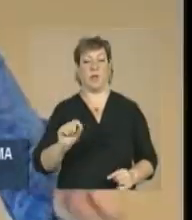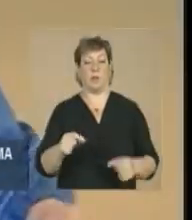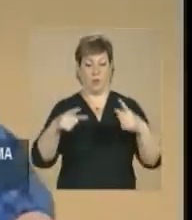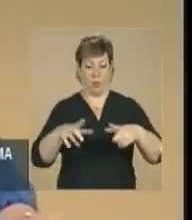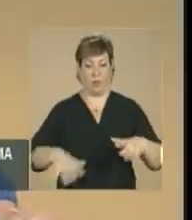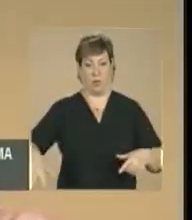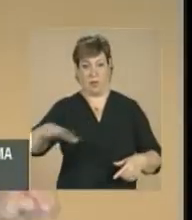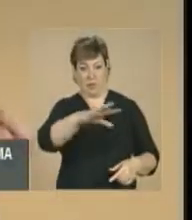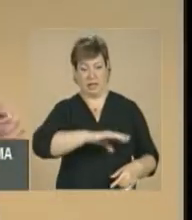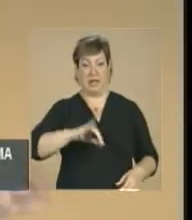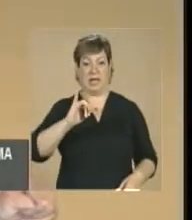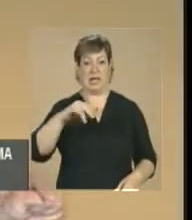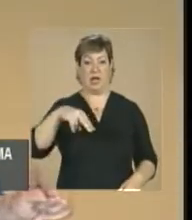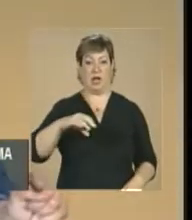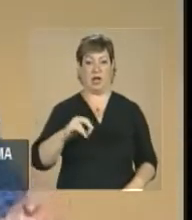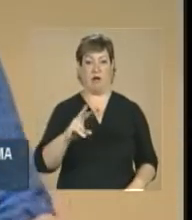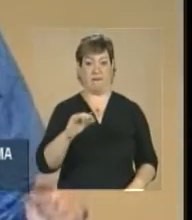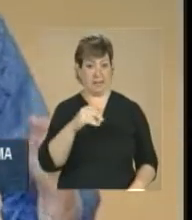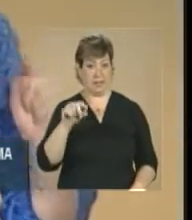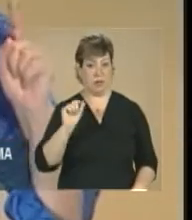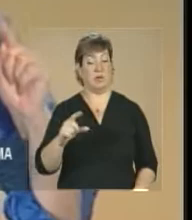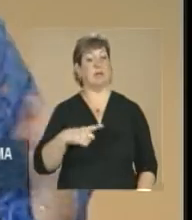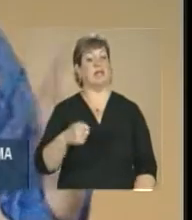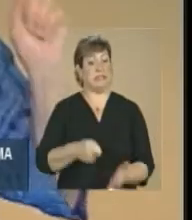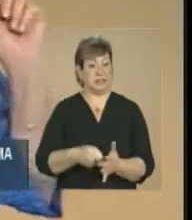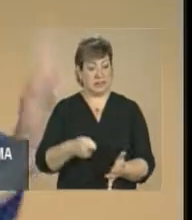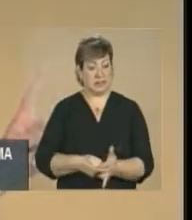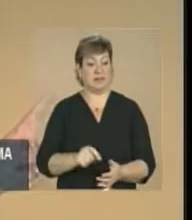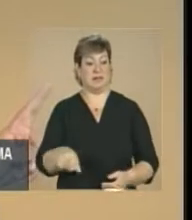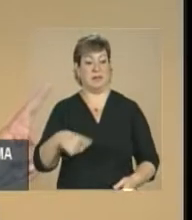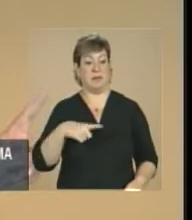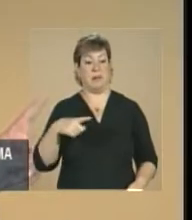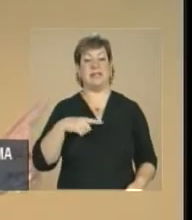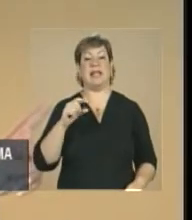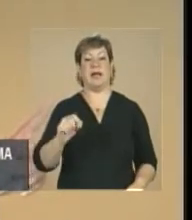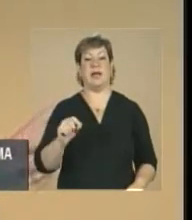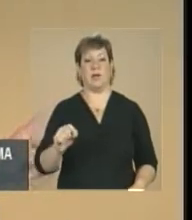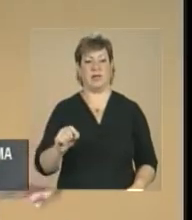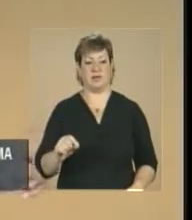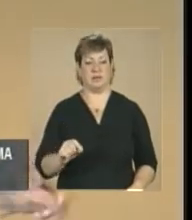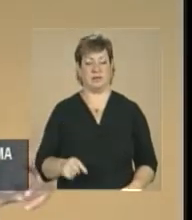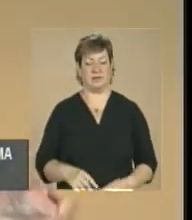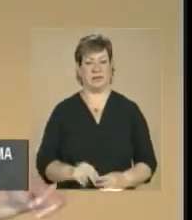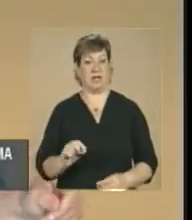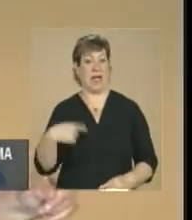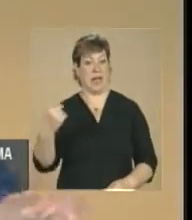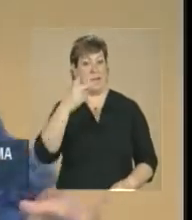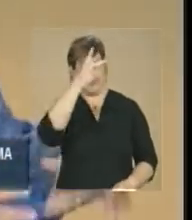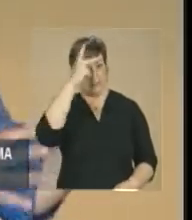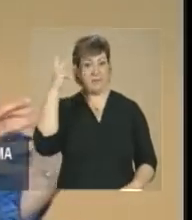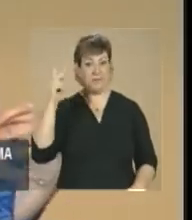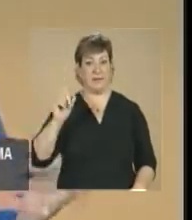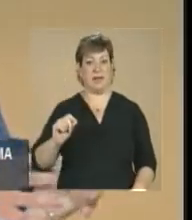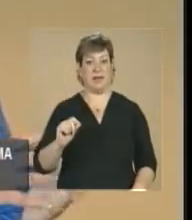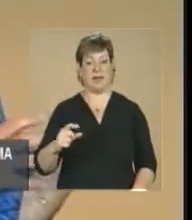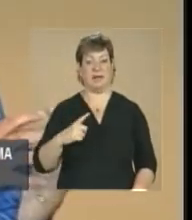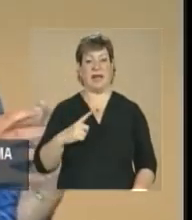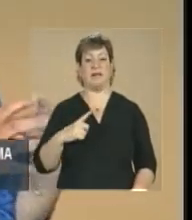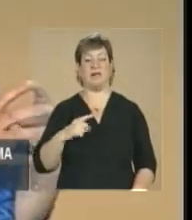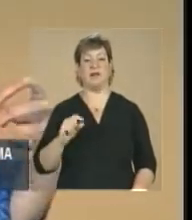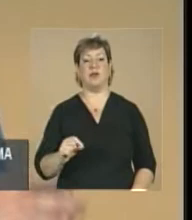da inovação exige, e é essa a ideia do Media Lab, que as pessoas